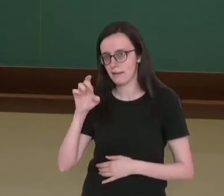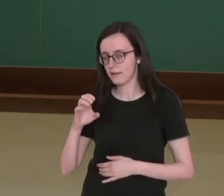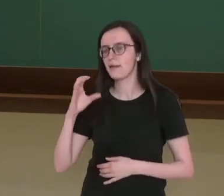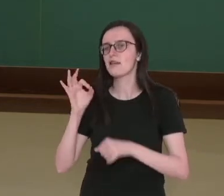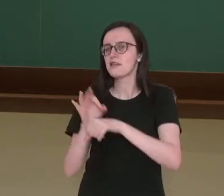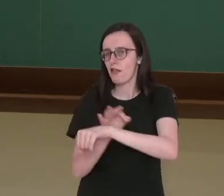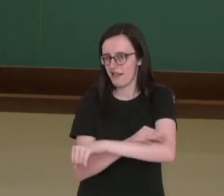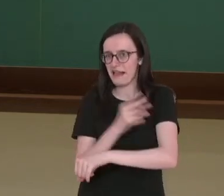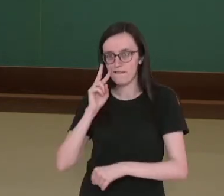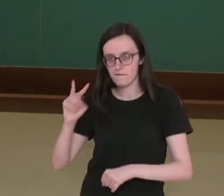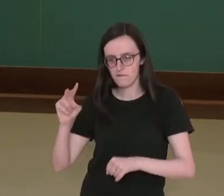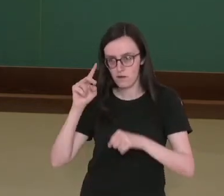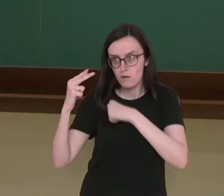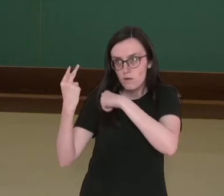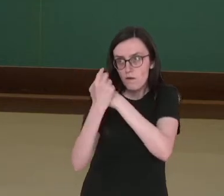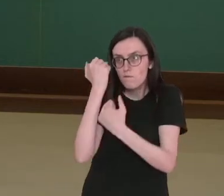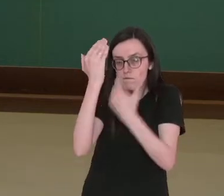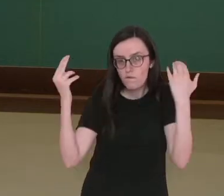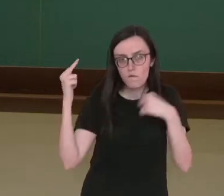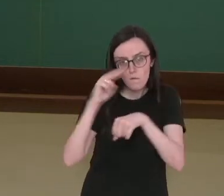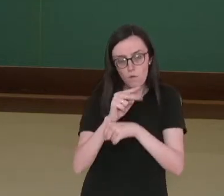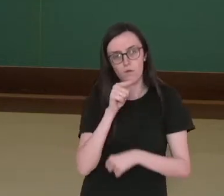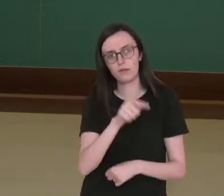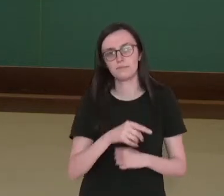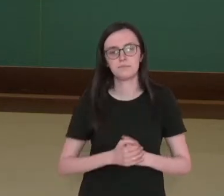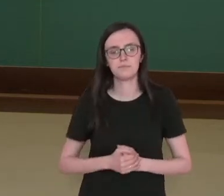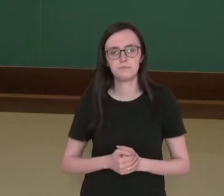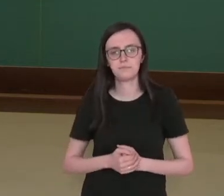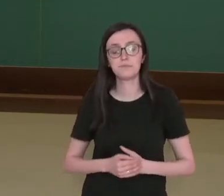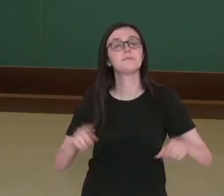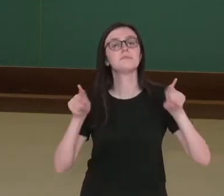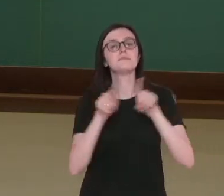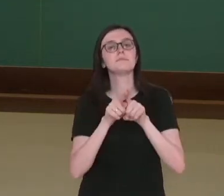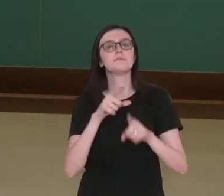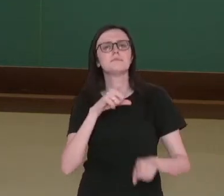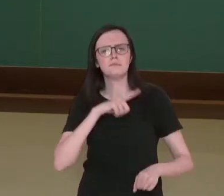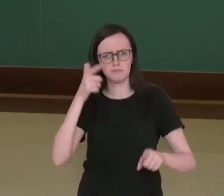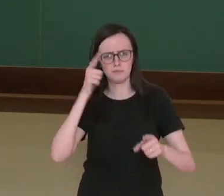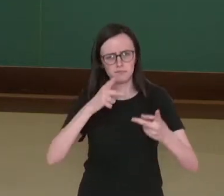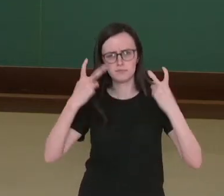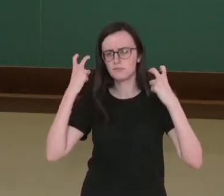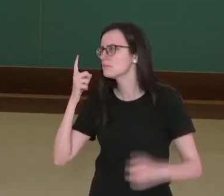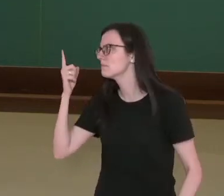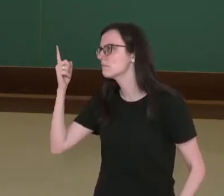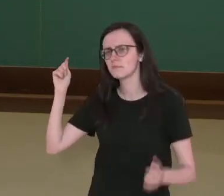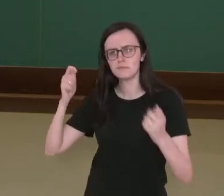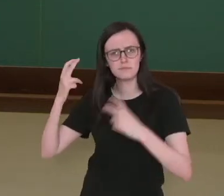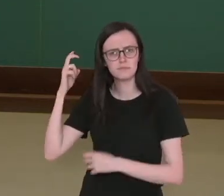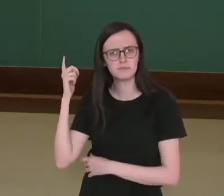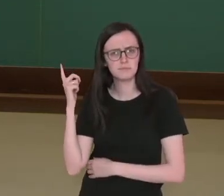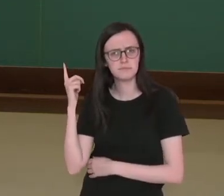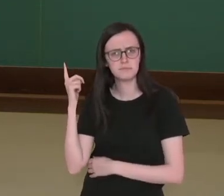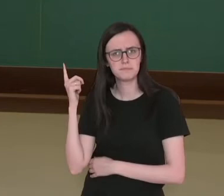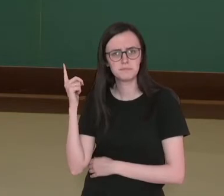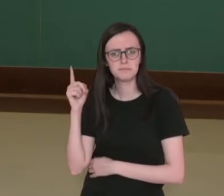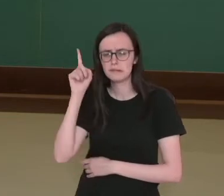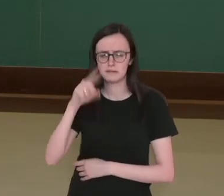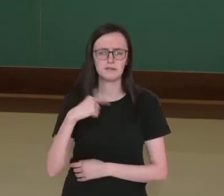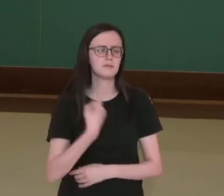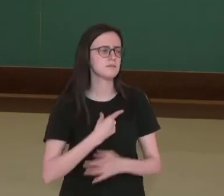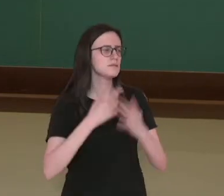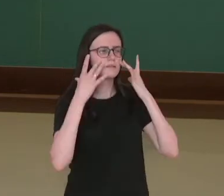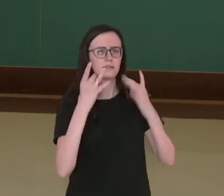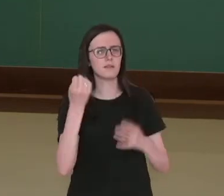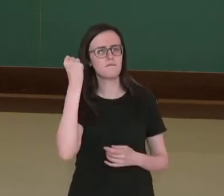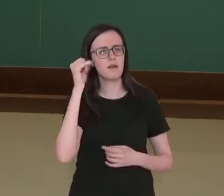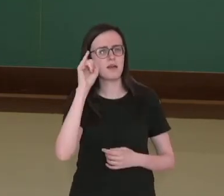ela, né, do meio externo. E ela também tem, vocês estão observando aqui, ó, uma estrutura que chama bastante atenção aqui